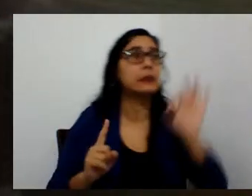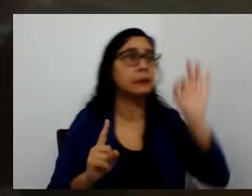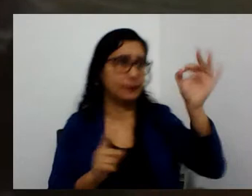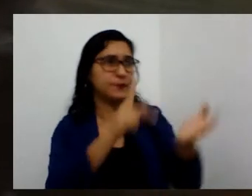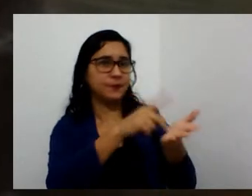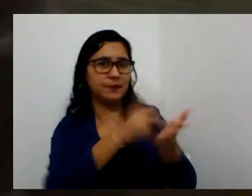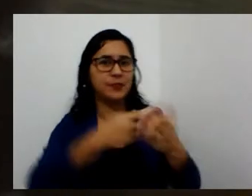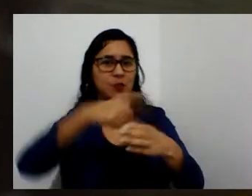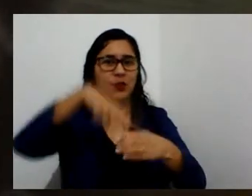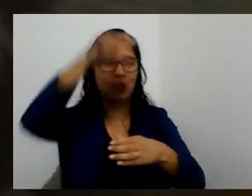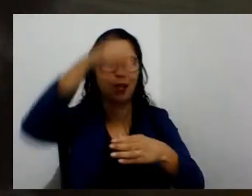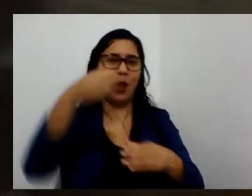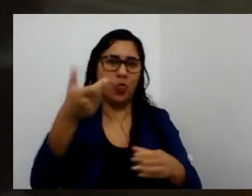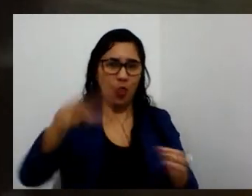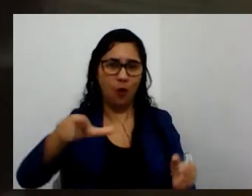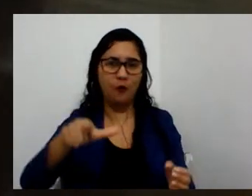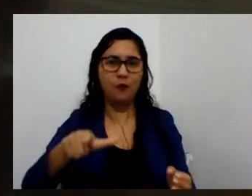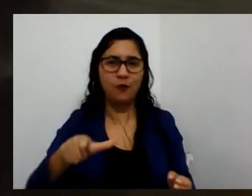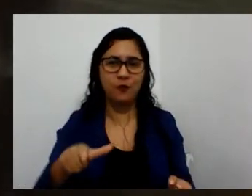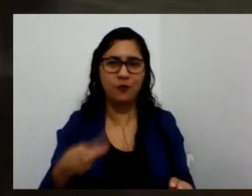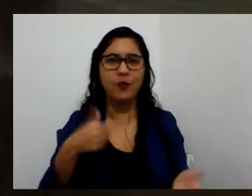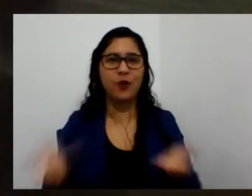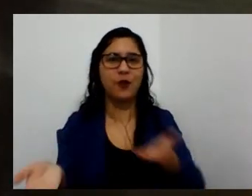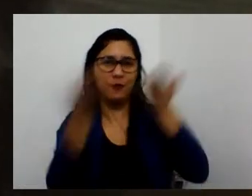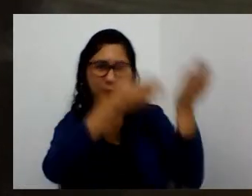novo sorteio. Deixa eu voltar para o Baione.